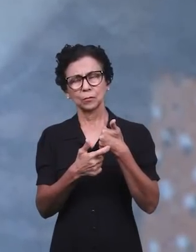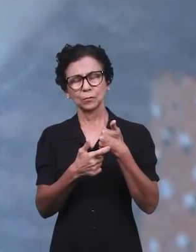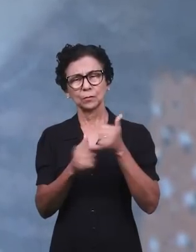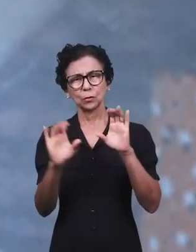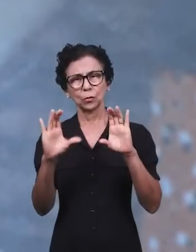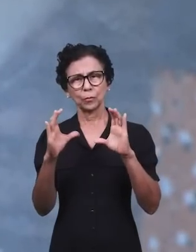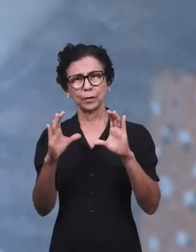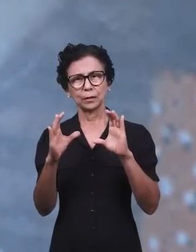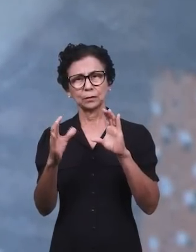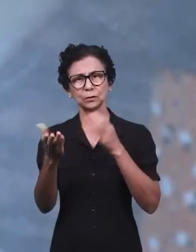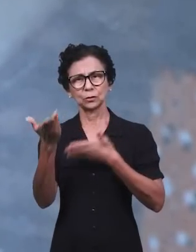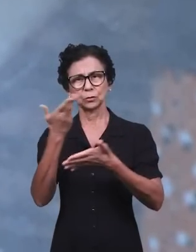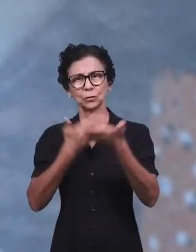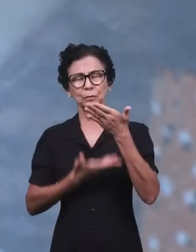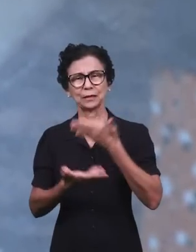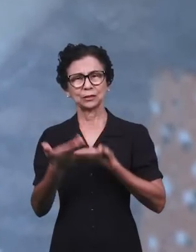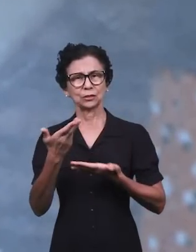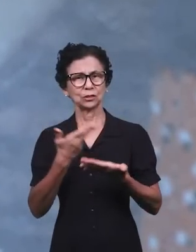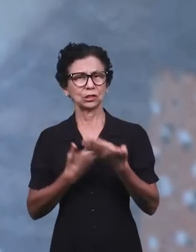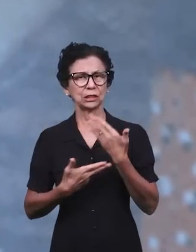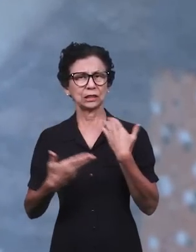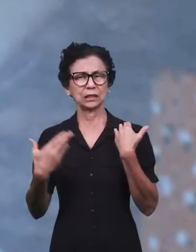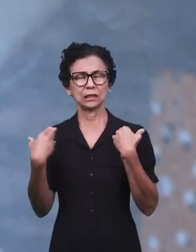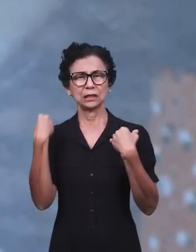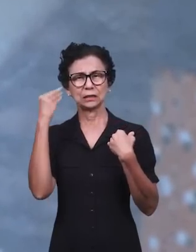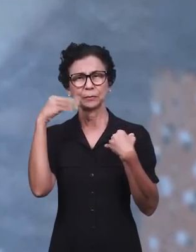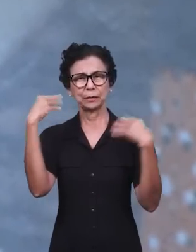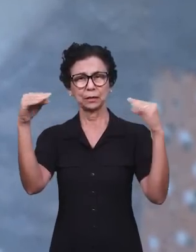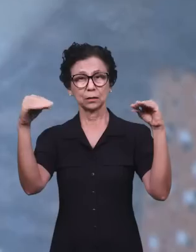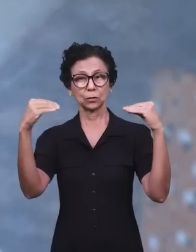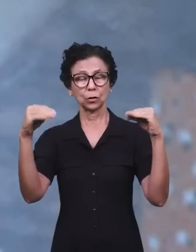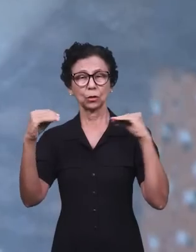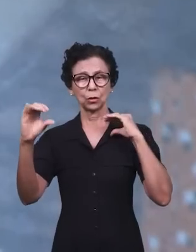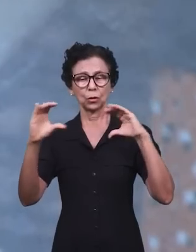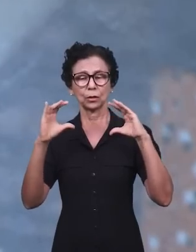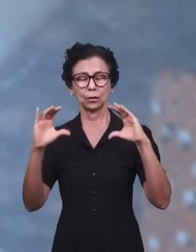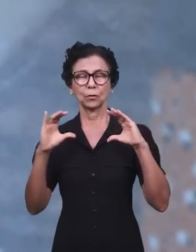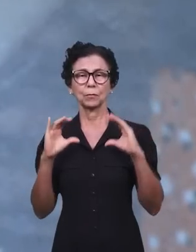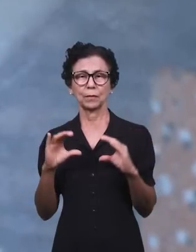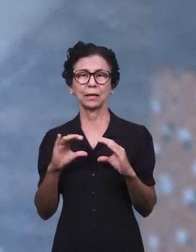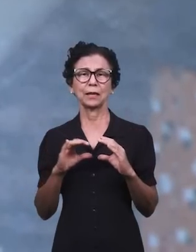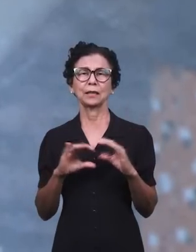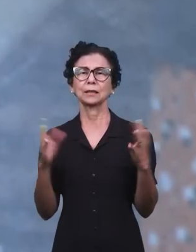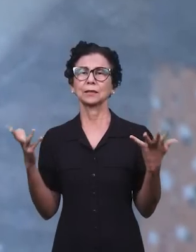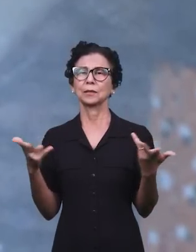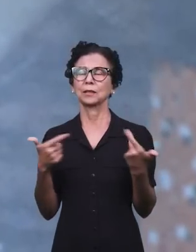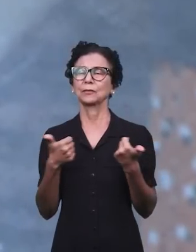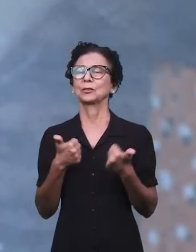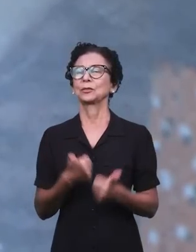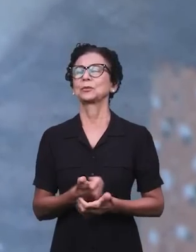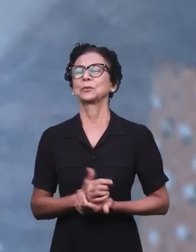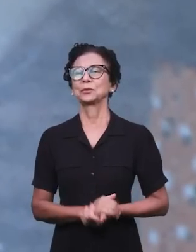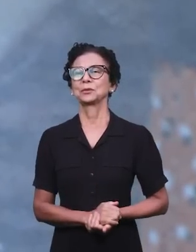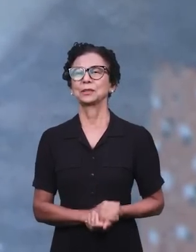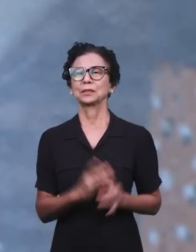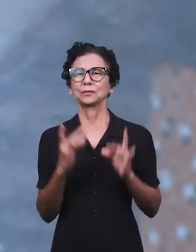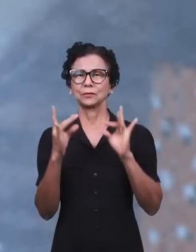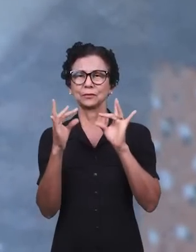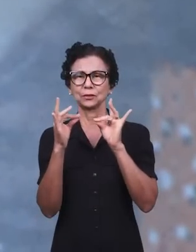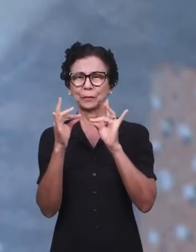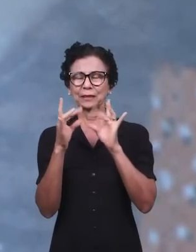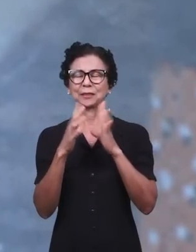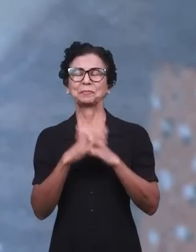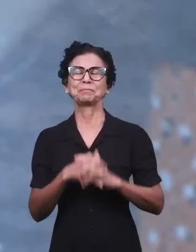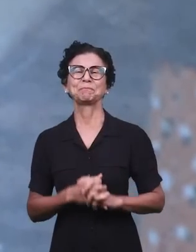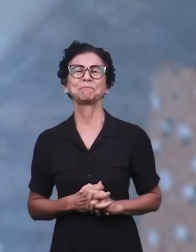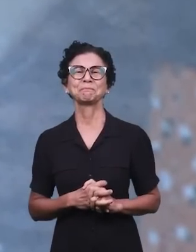comente, compartilhe, coloque a sua experiência lá nos comentários, interaja, isso é maravilhoso, a gente